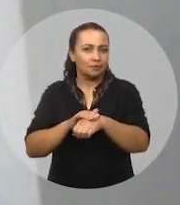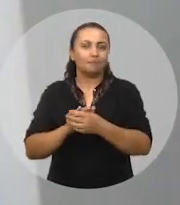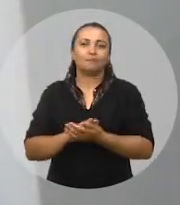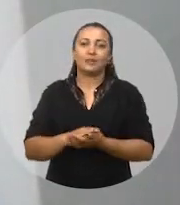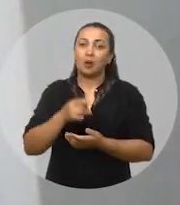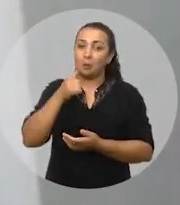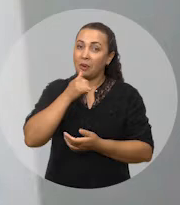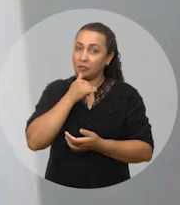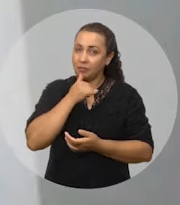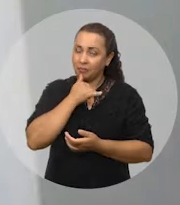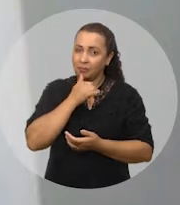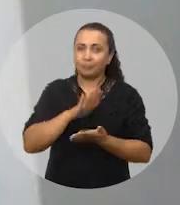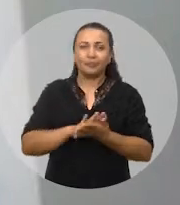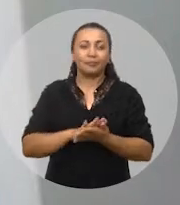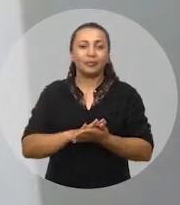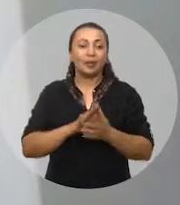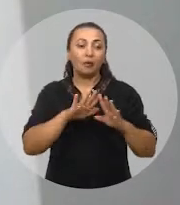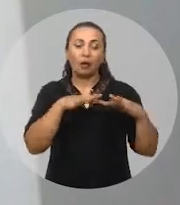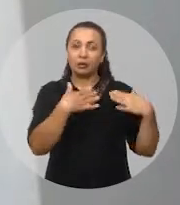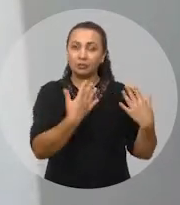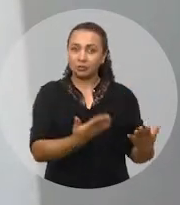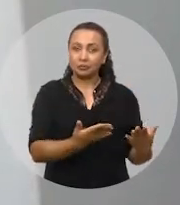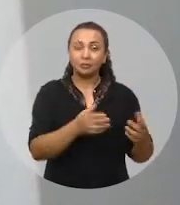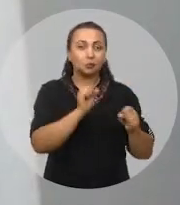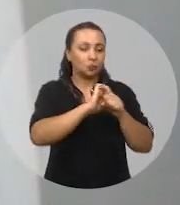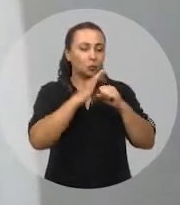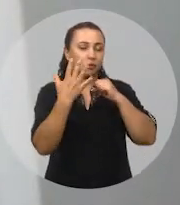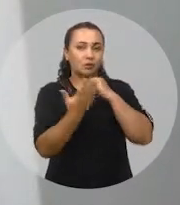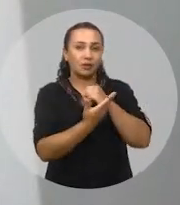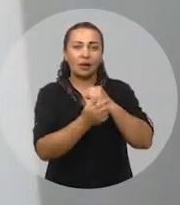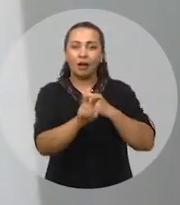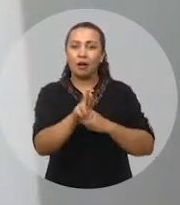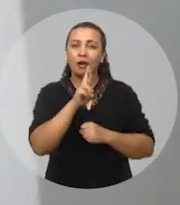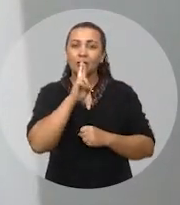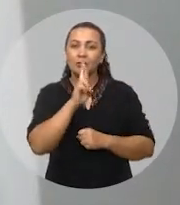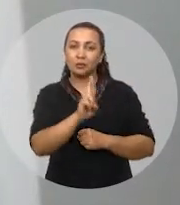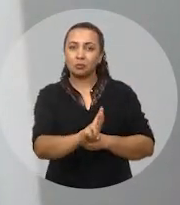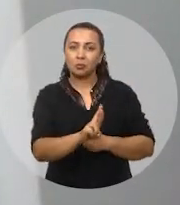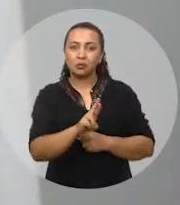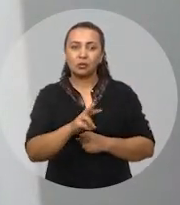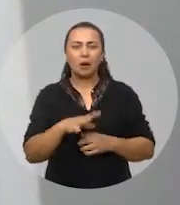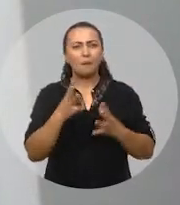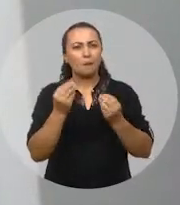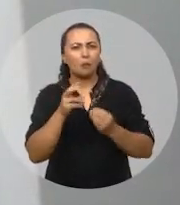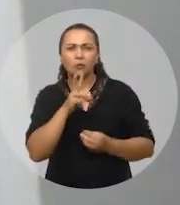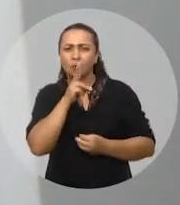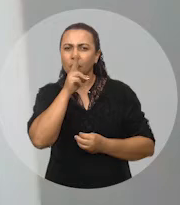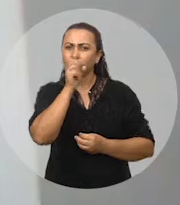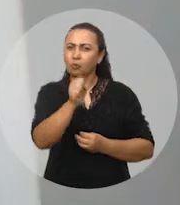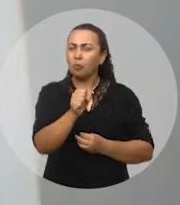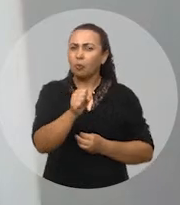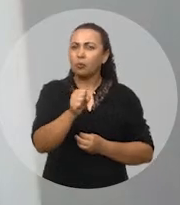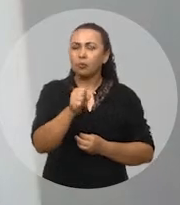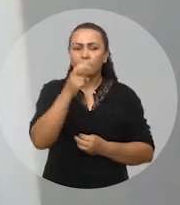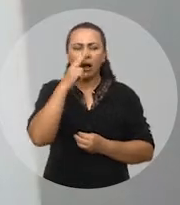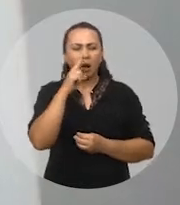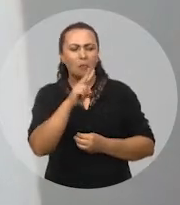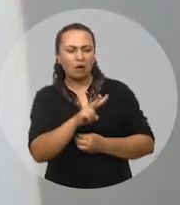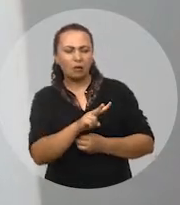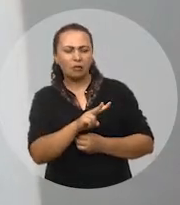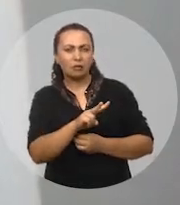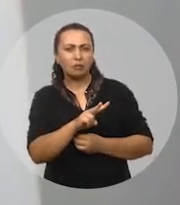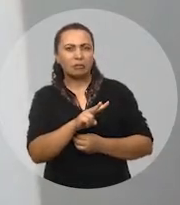a doença. Então, aparentemente, no coronavírus, essa resposta muito forte vem